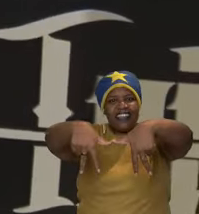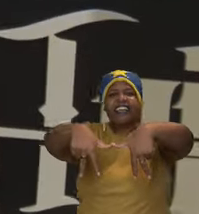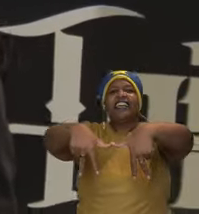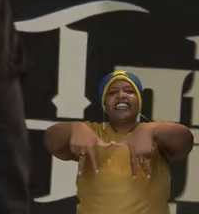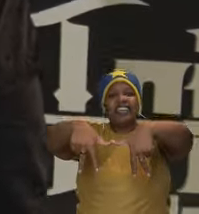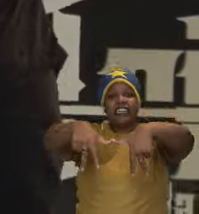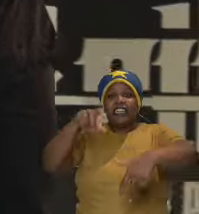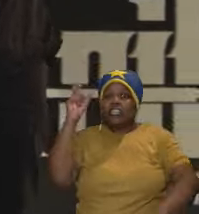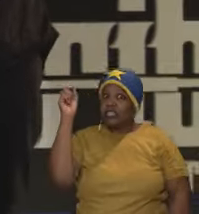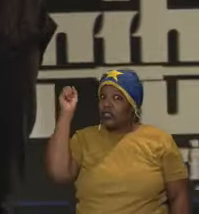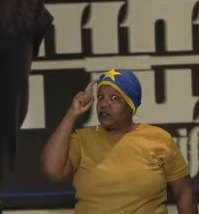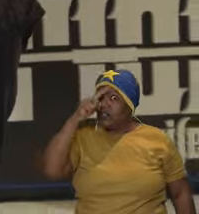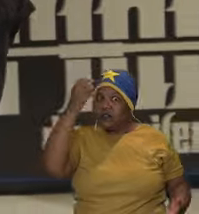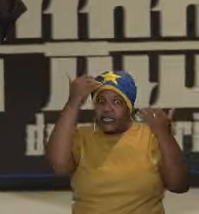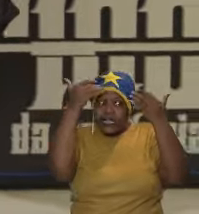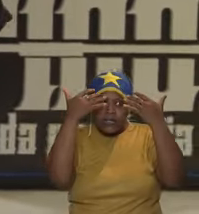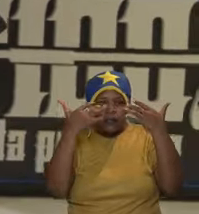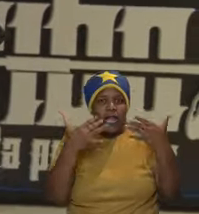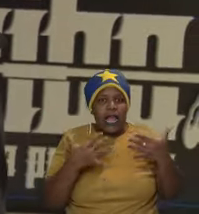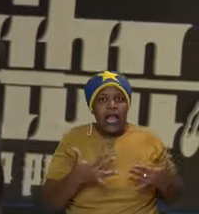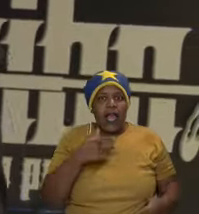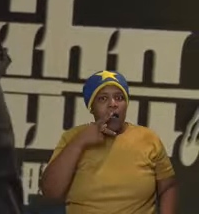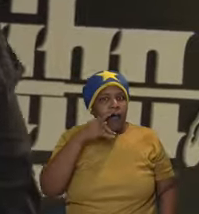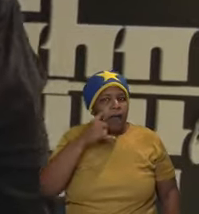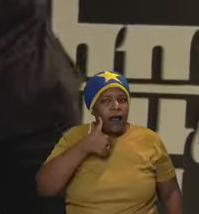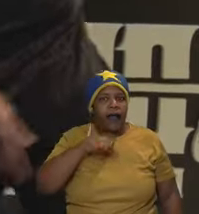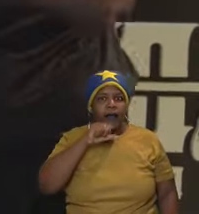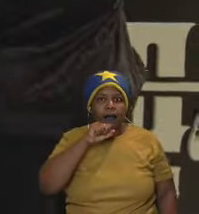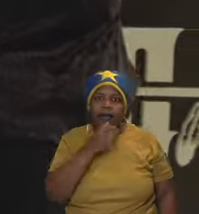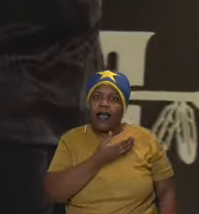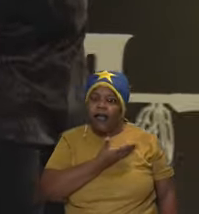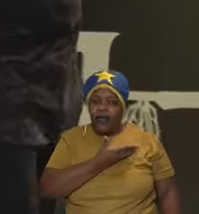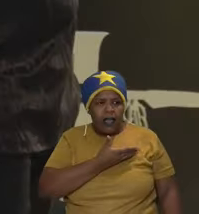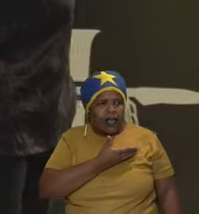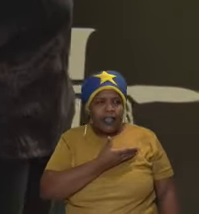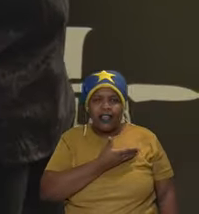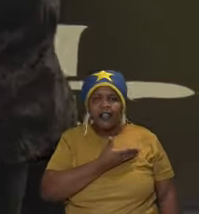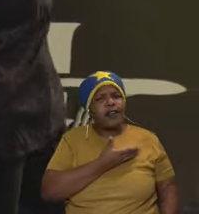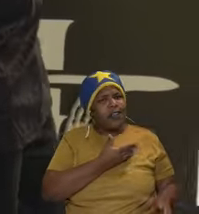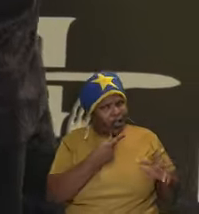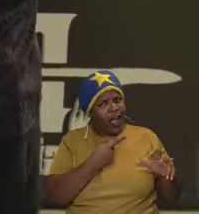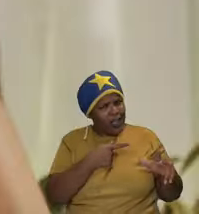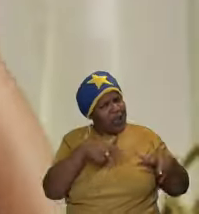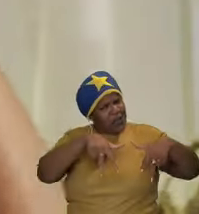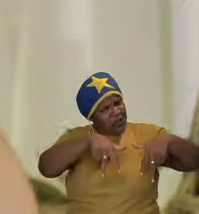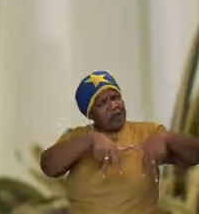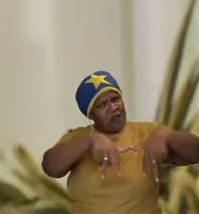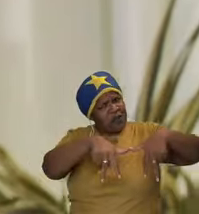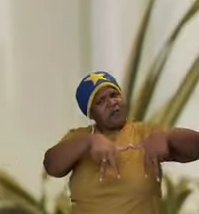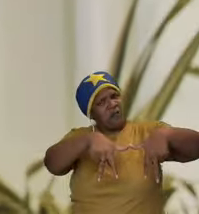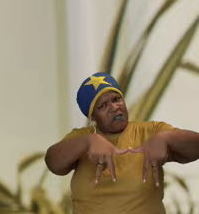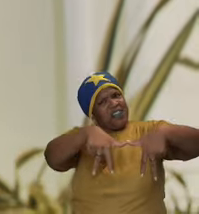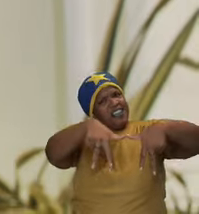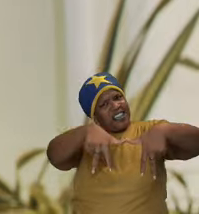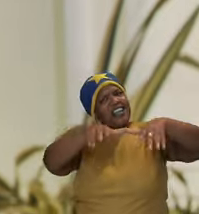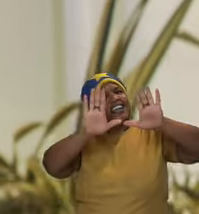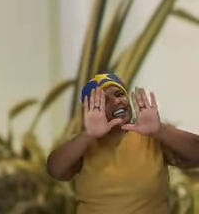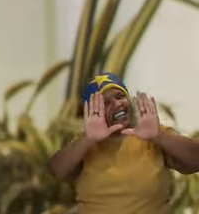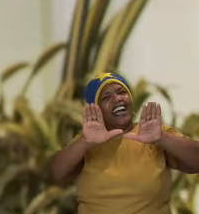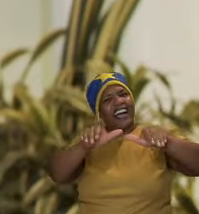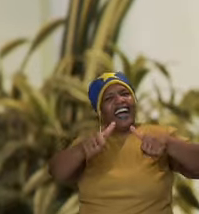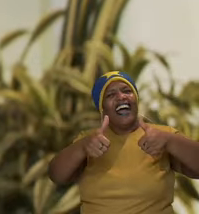Difícil mesmo vai ser explicar pra alguém que ficaremos